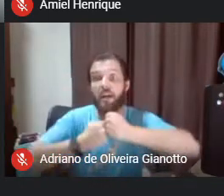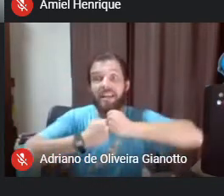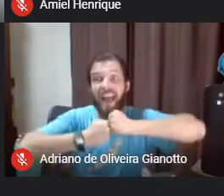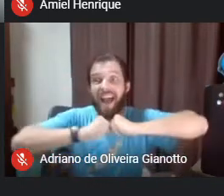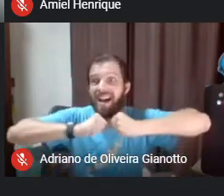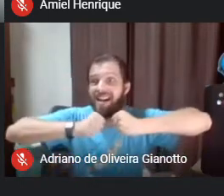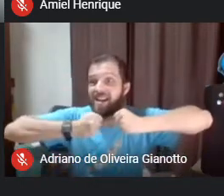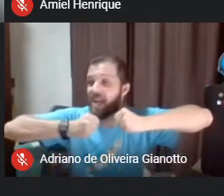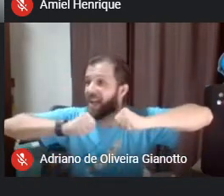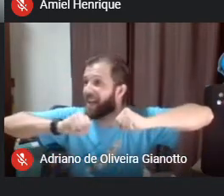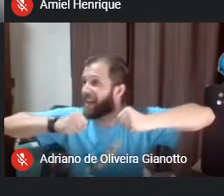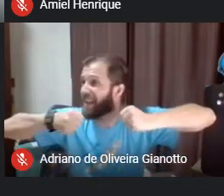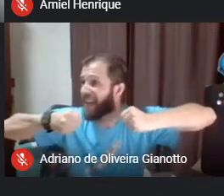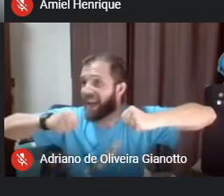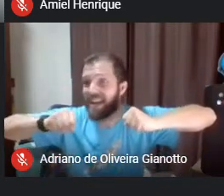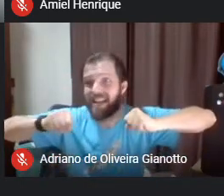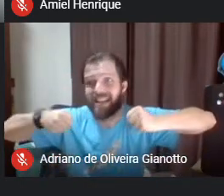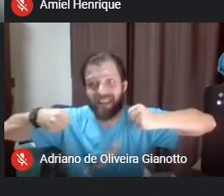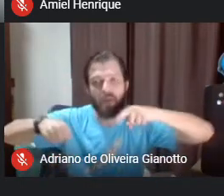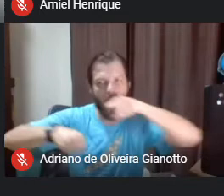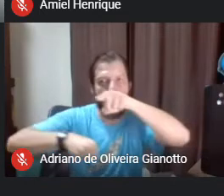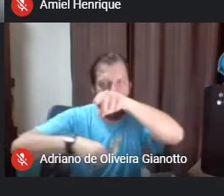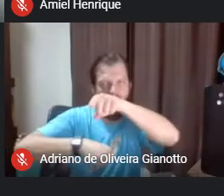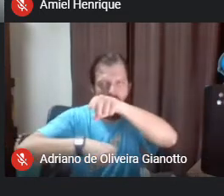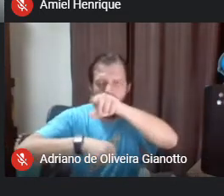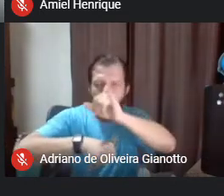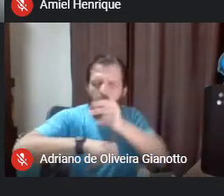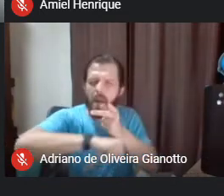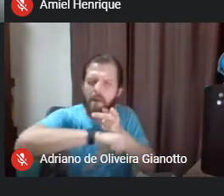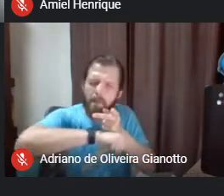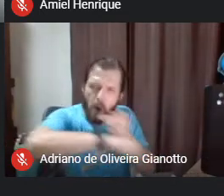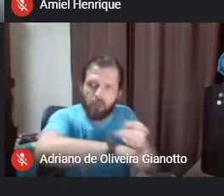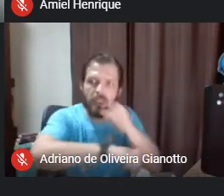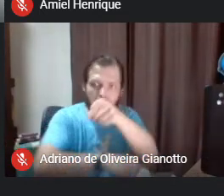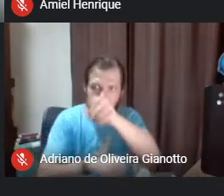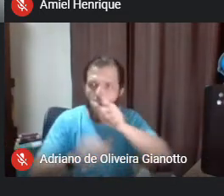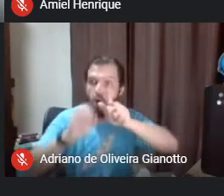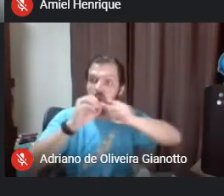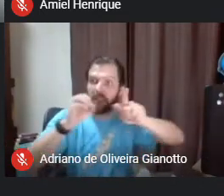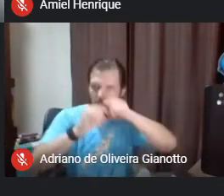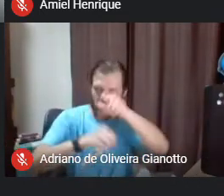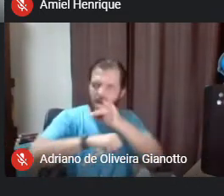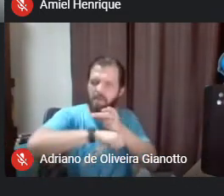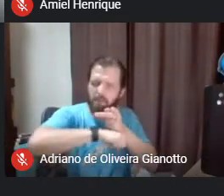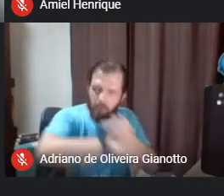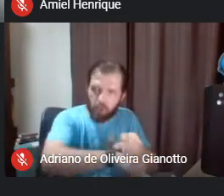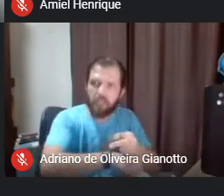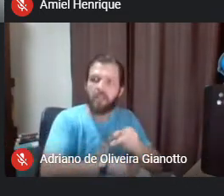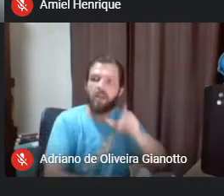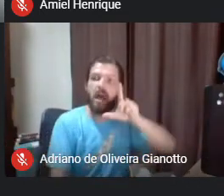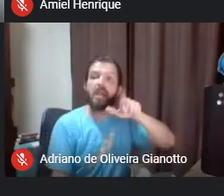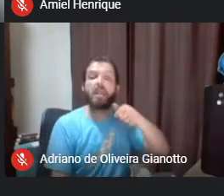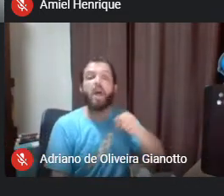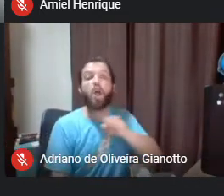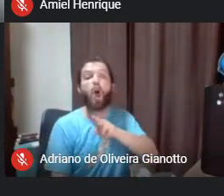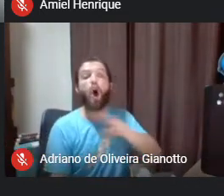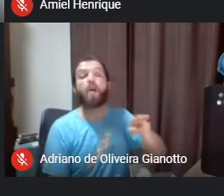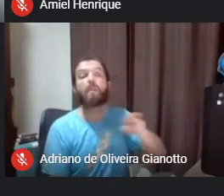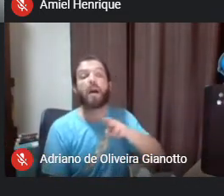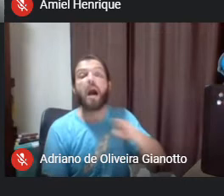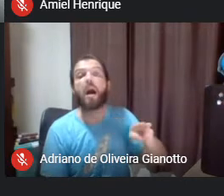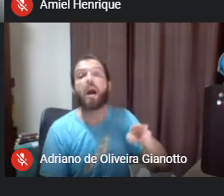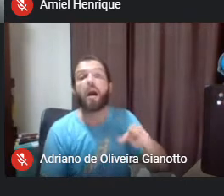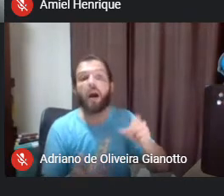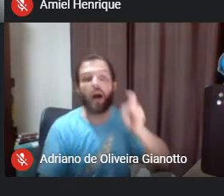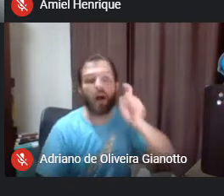de uma escola inteira com 5 ou 6 andares, uma escola gigantesca. Vocês podem procurar no Google,